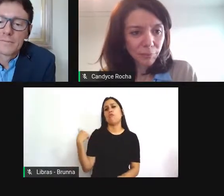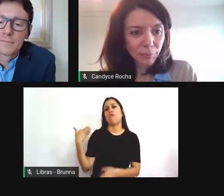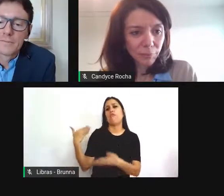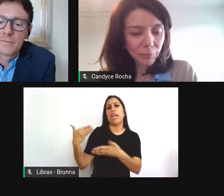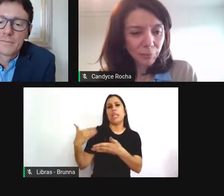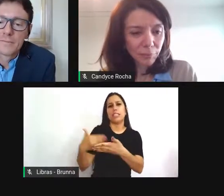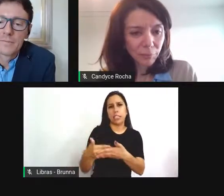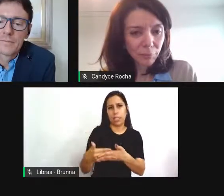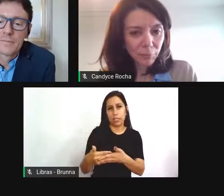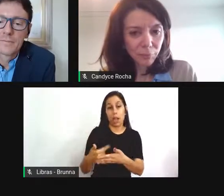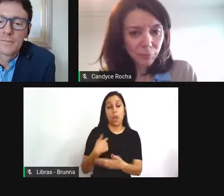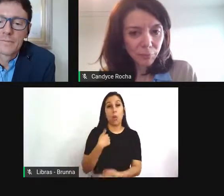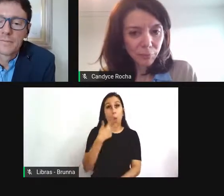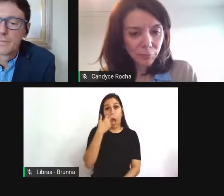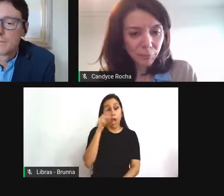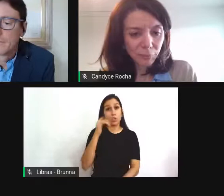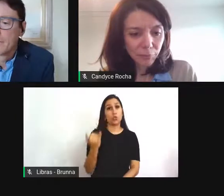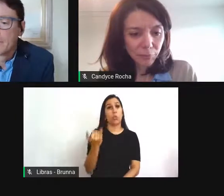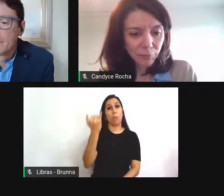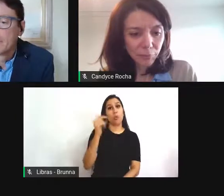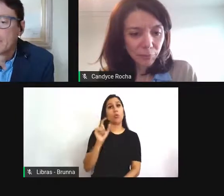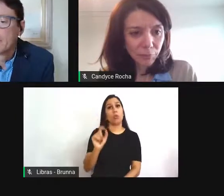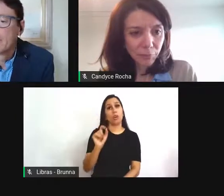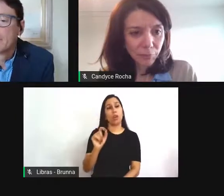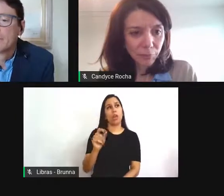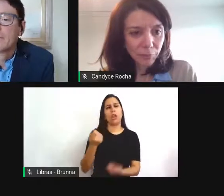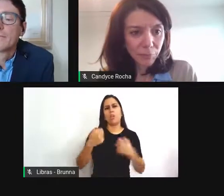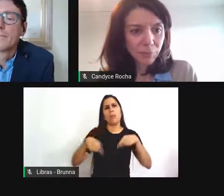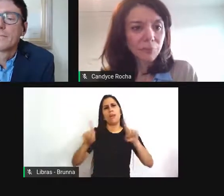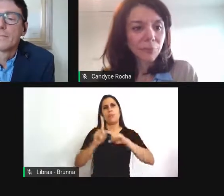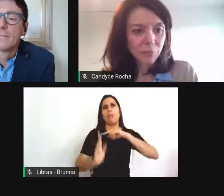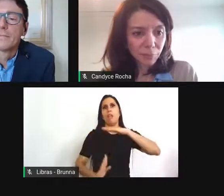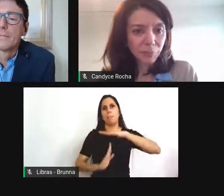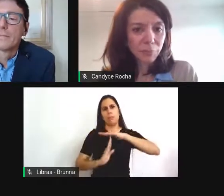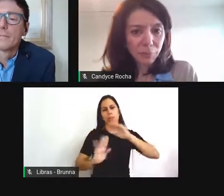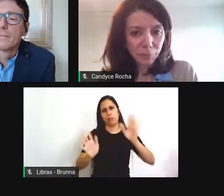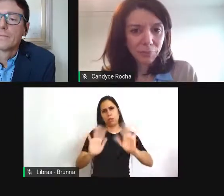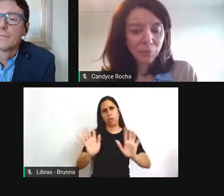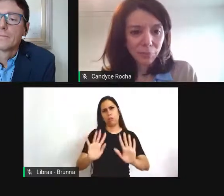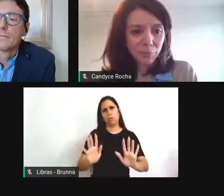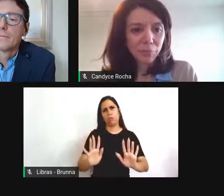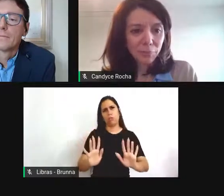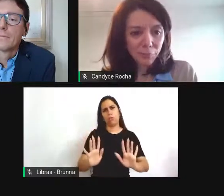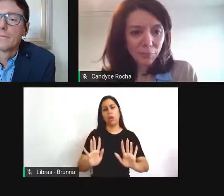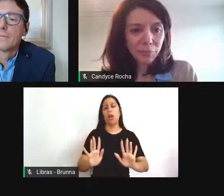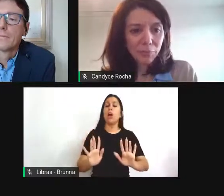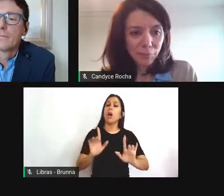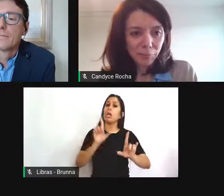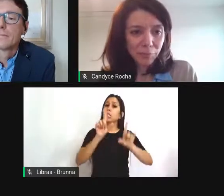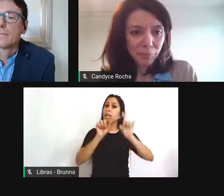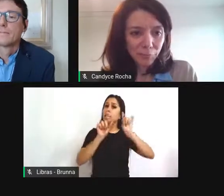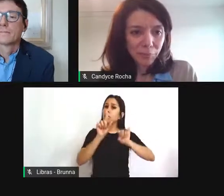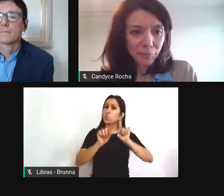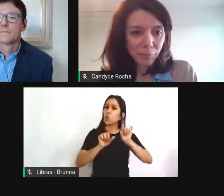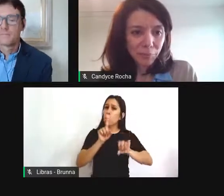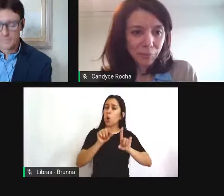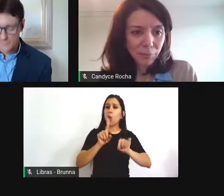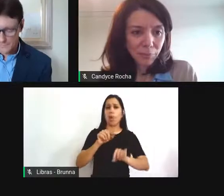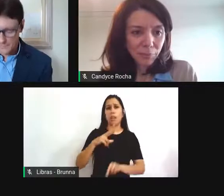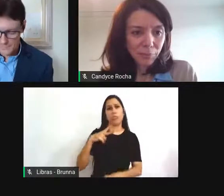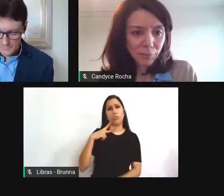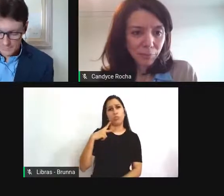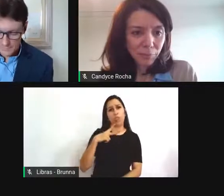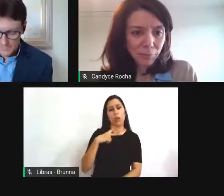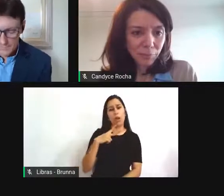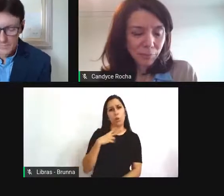importante que continue assim, ela não tem que ser restrita. Ou seja, a escolha é muito individual. Você só vai